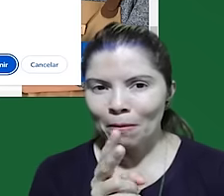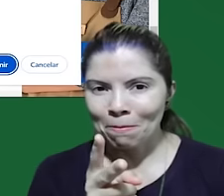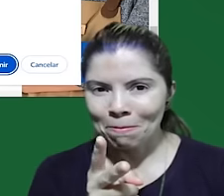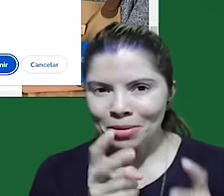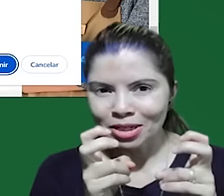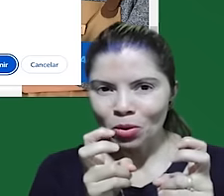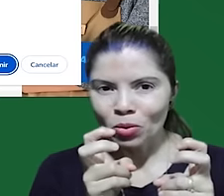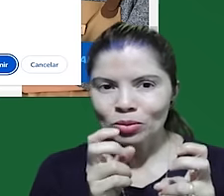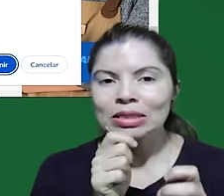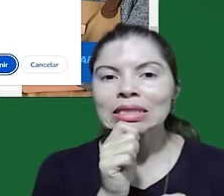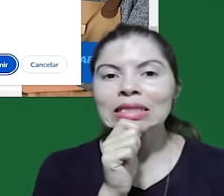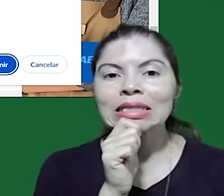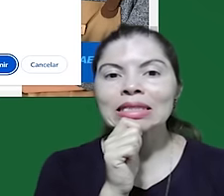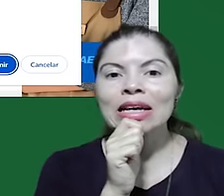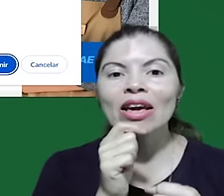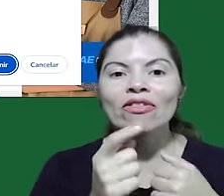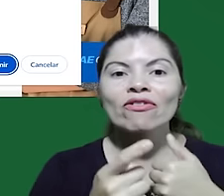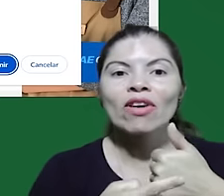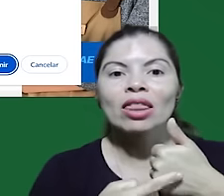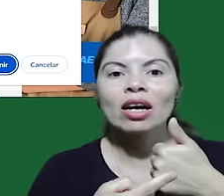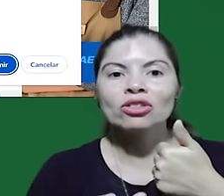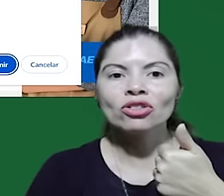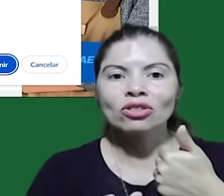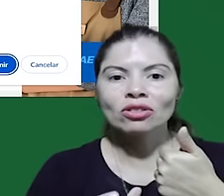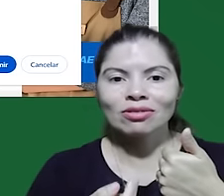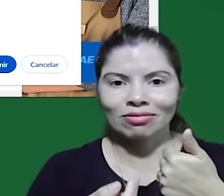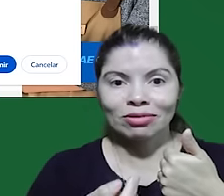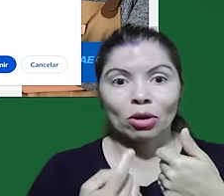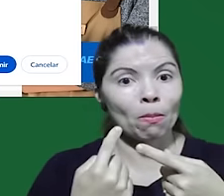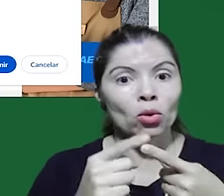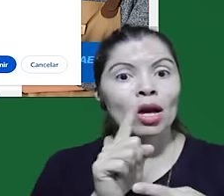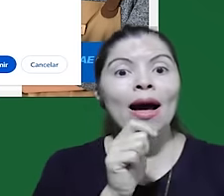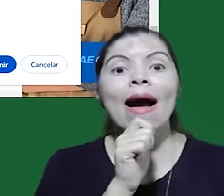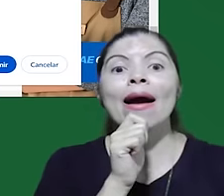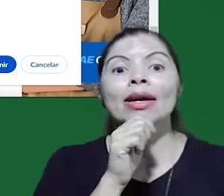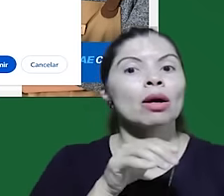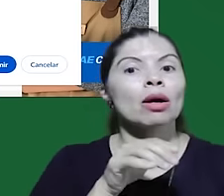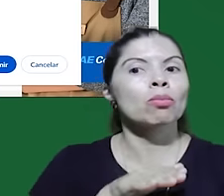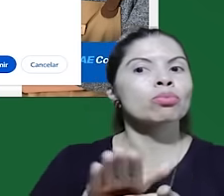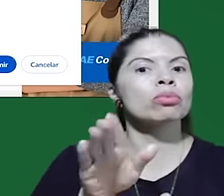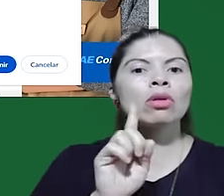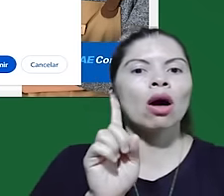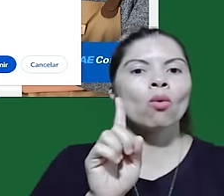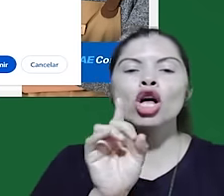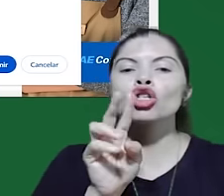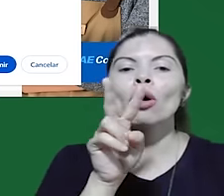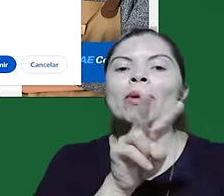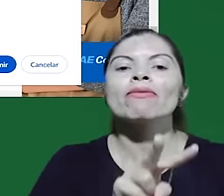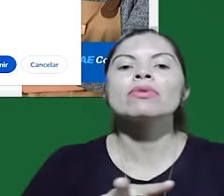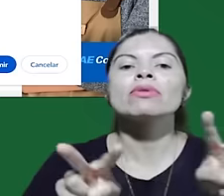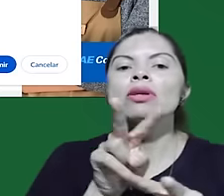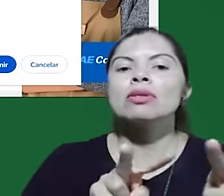validade né sem validade porque a gente não transmitiu ainda Ó não tem protocolo de